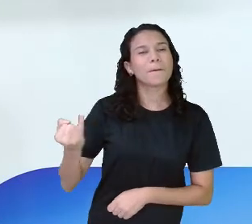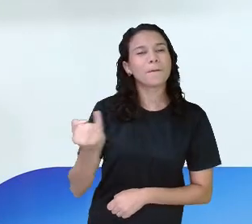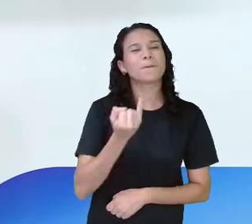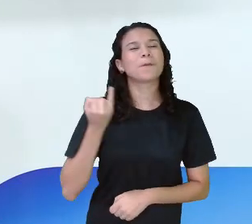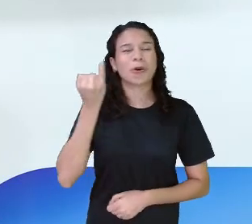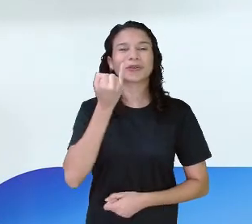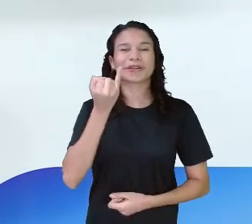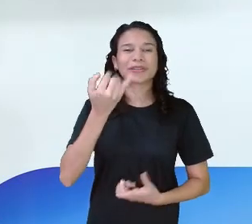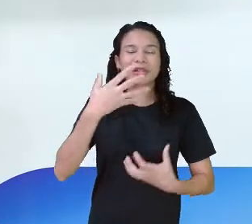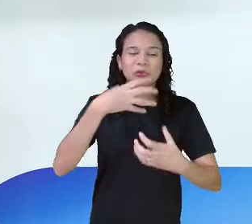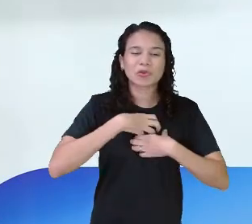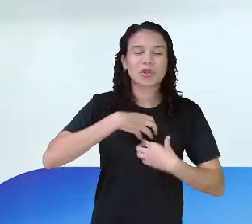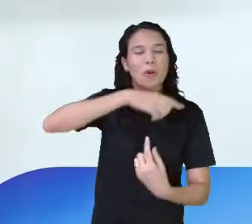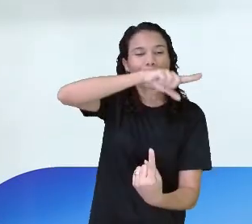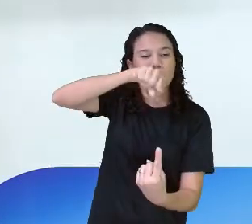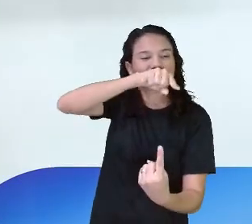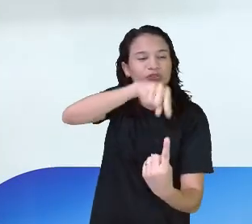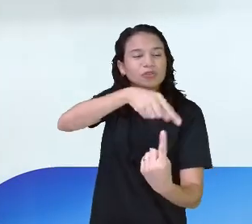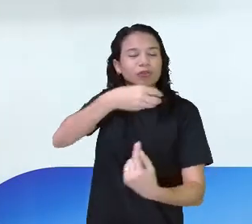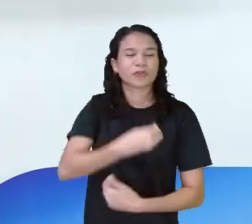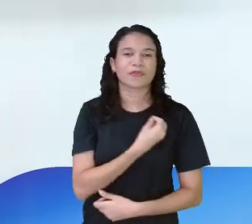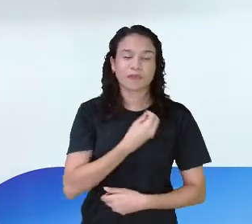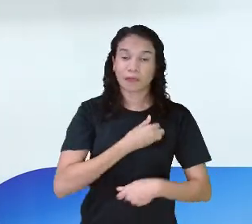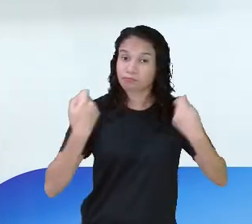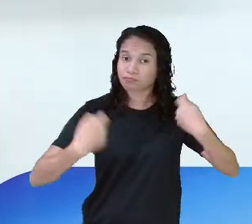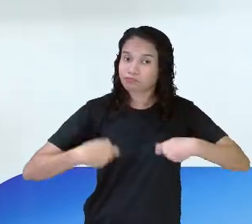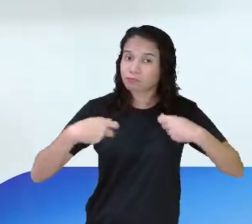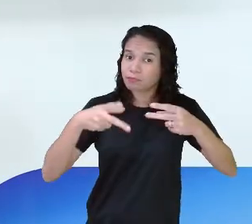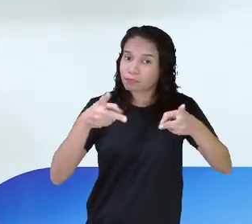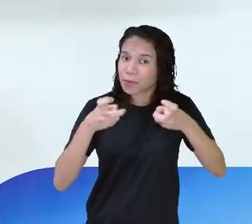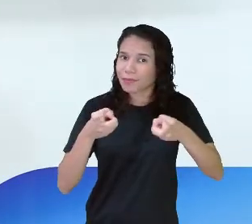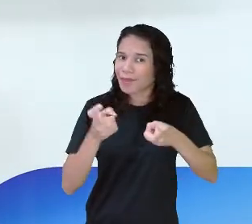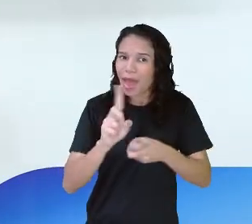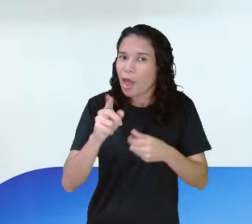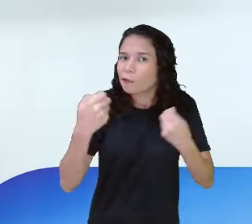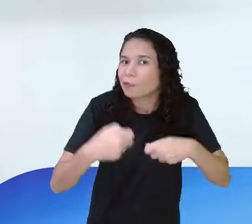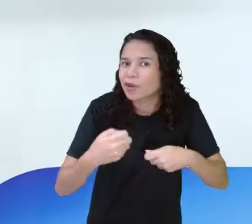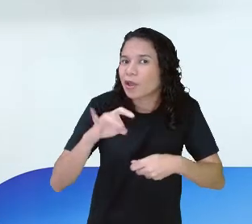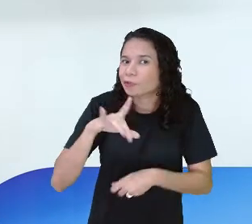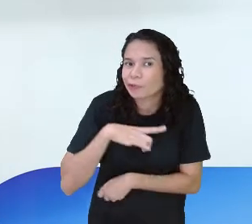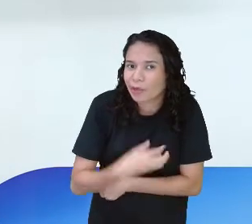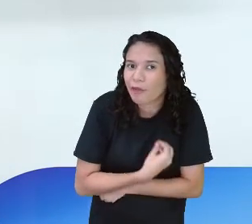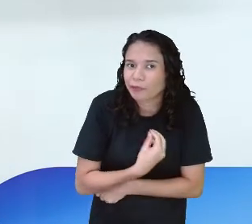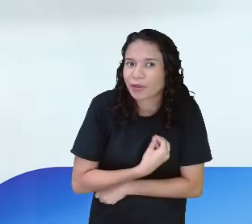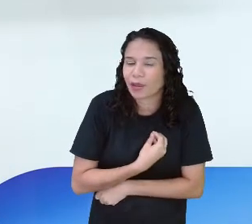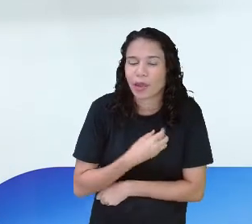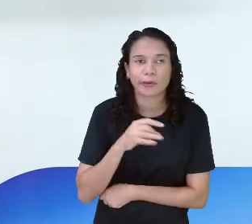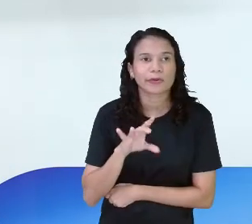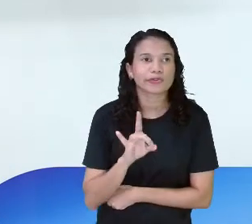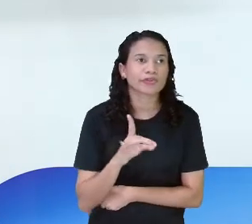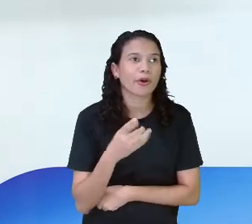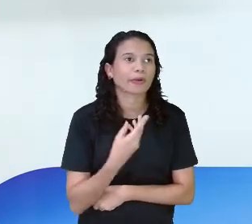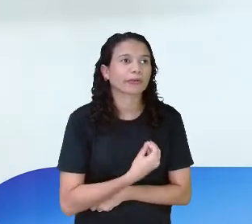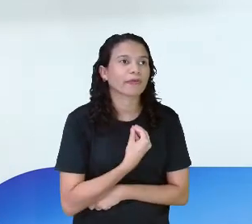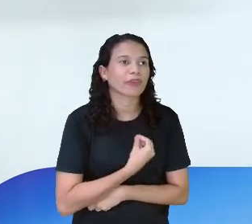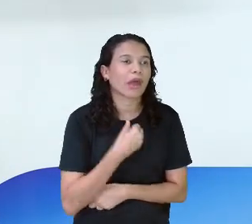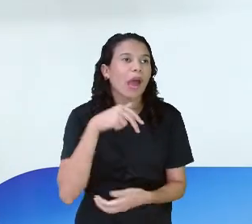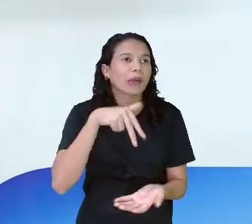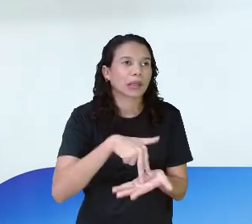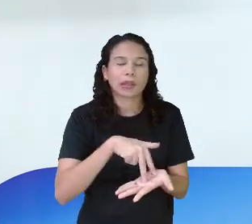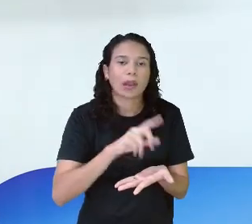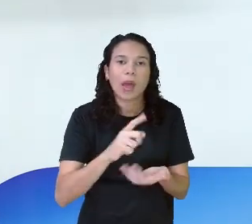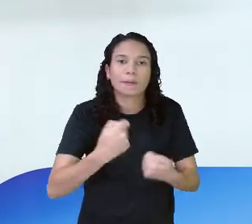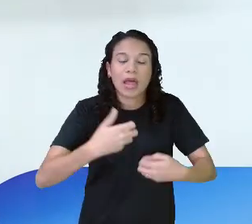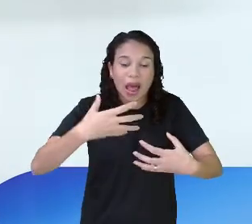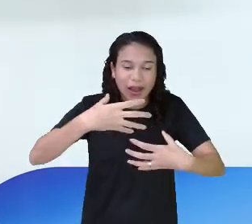Que damos sentido à nossa vida. E a gente precisa entender que a gente não precisa só existir, a gente não deve só existir. Né? A gente precisa